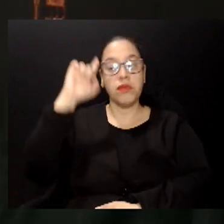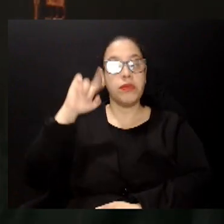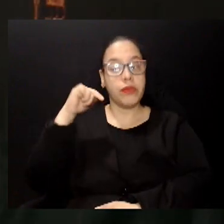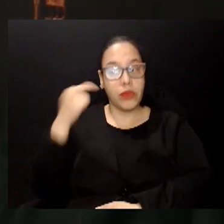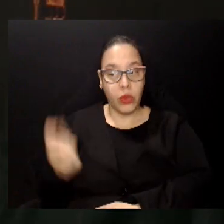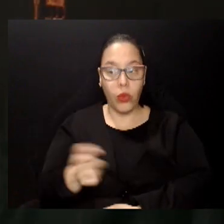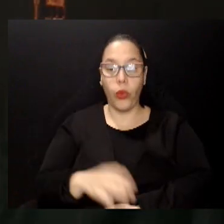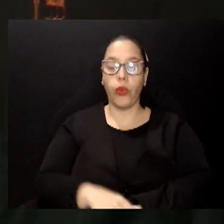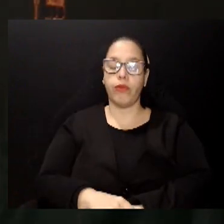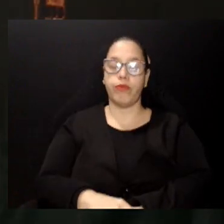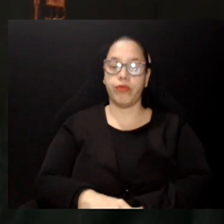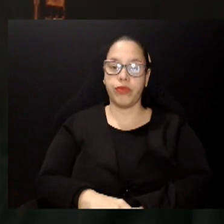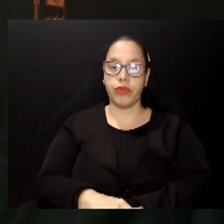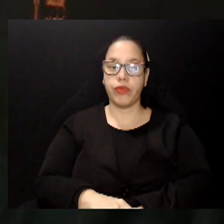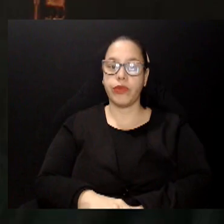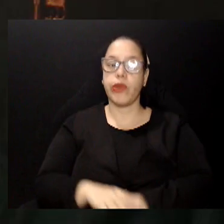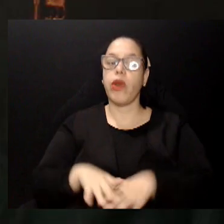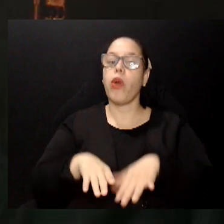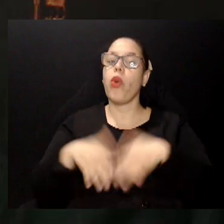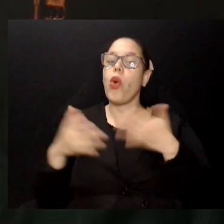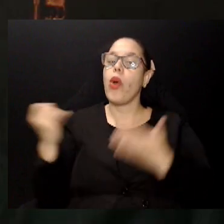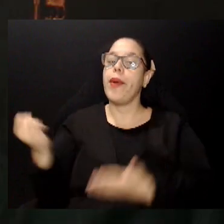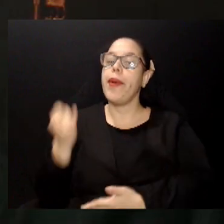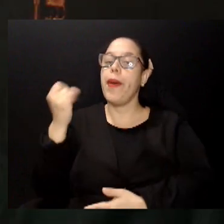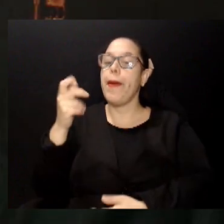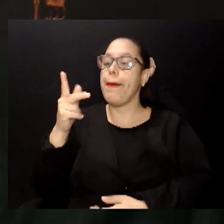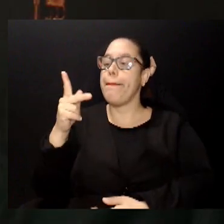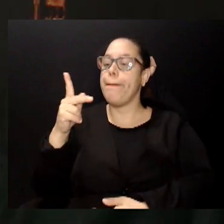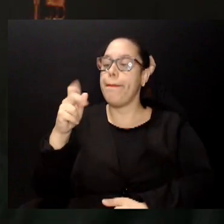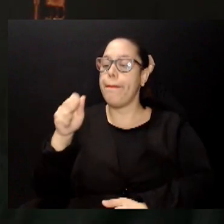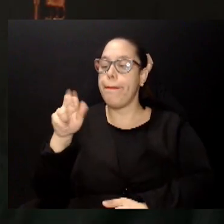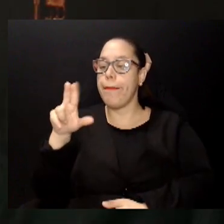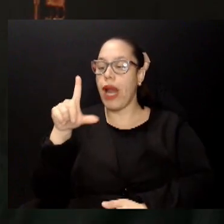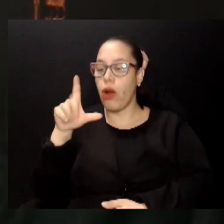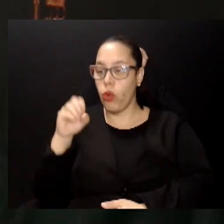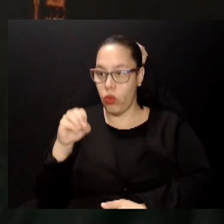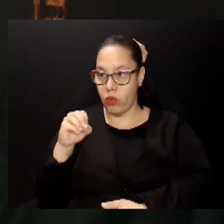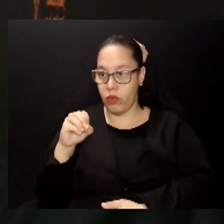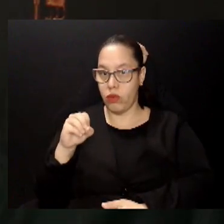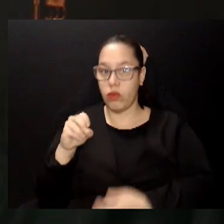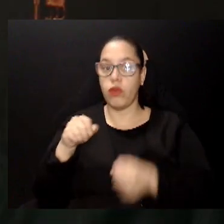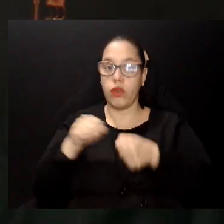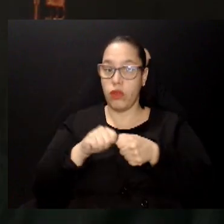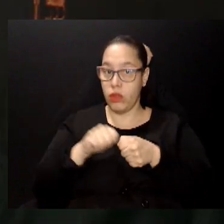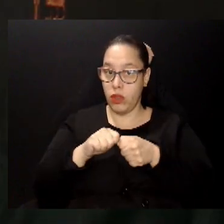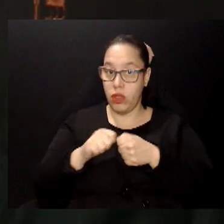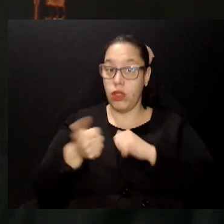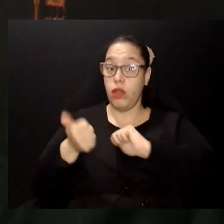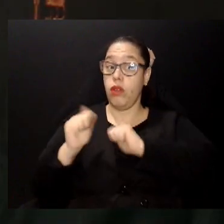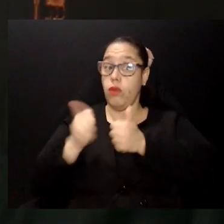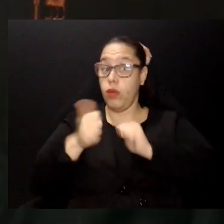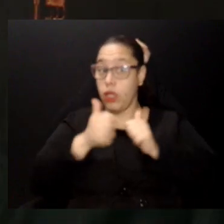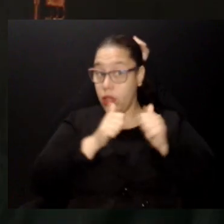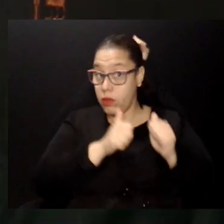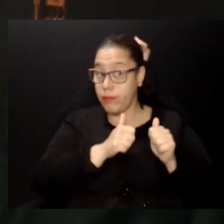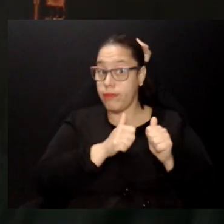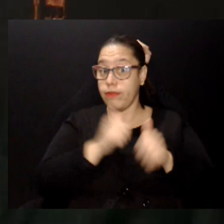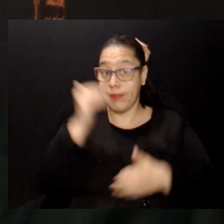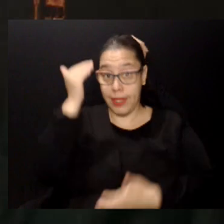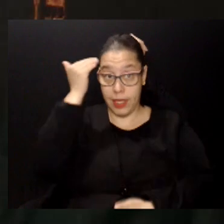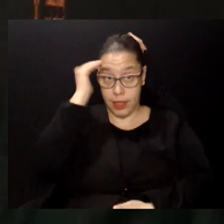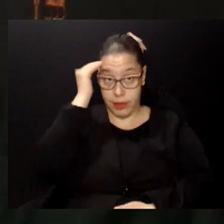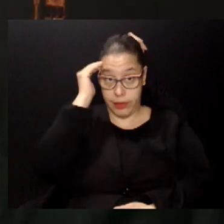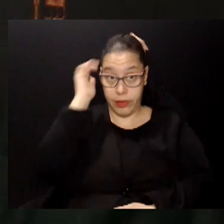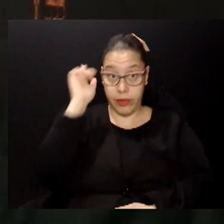Qual que é a importância, Paulo, da gente fazer uma autoanálise e entender que o outro ele